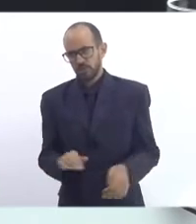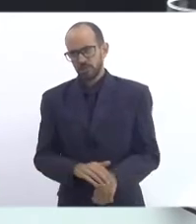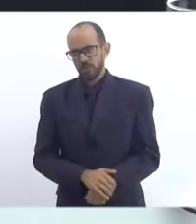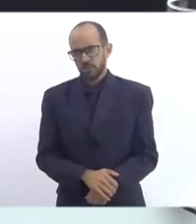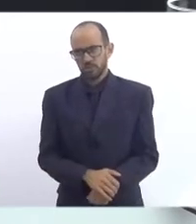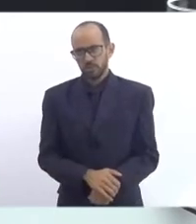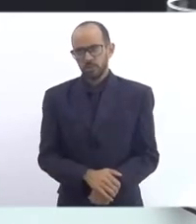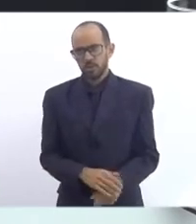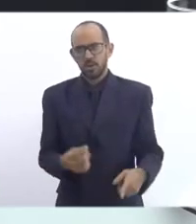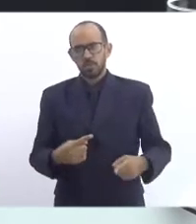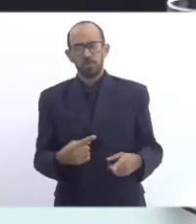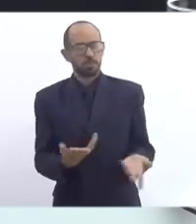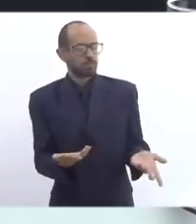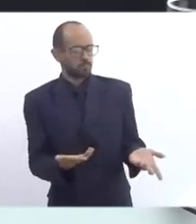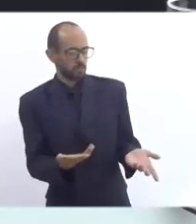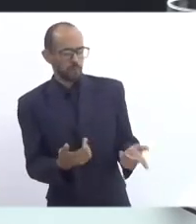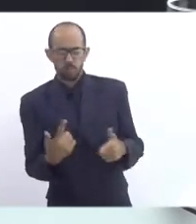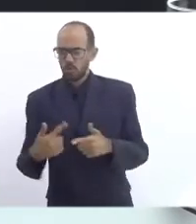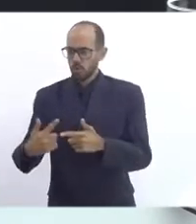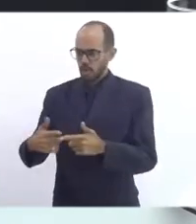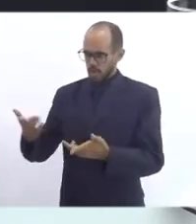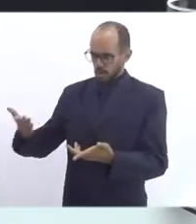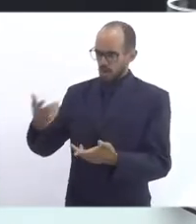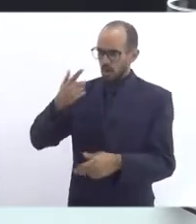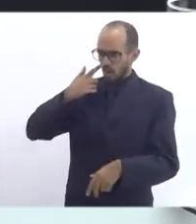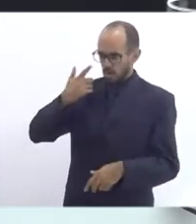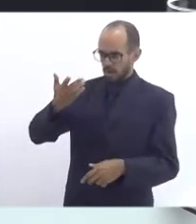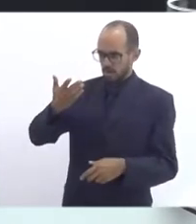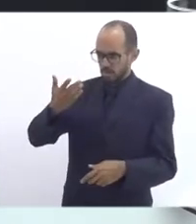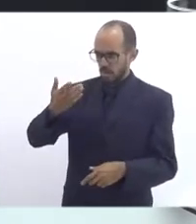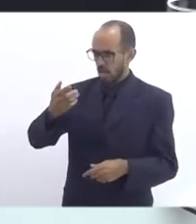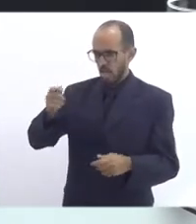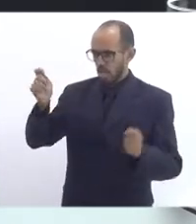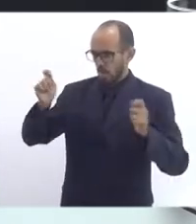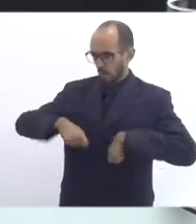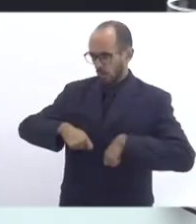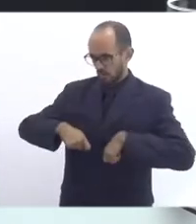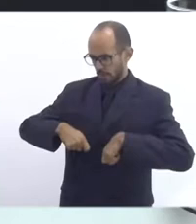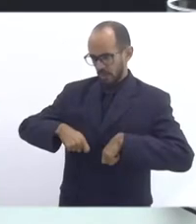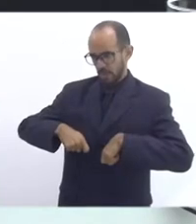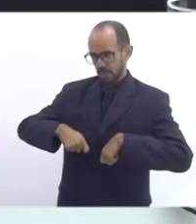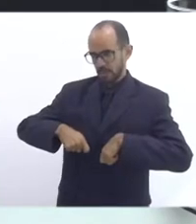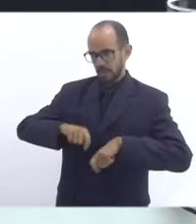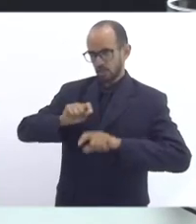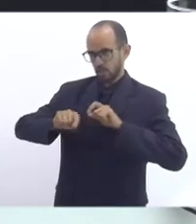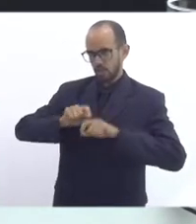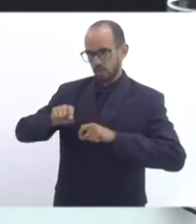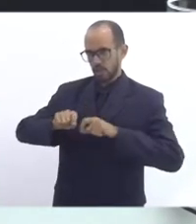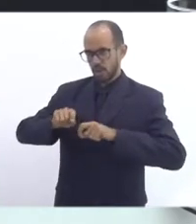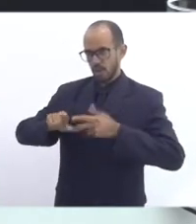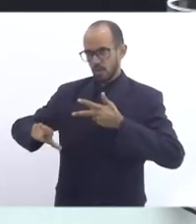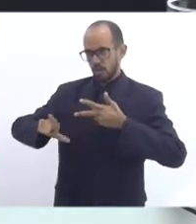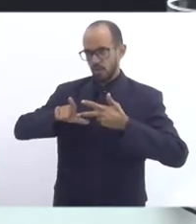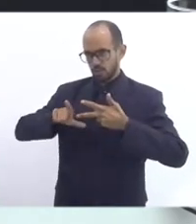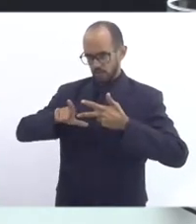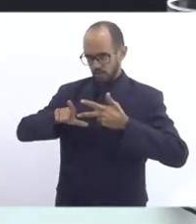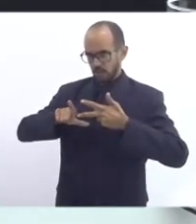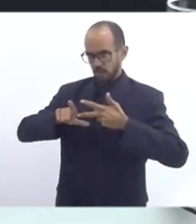Inconstitucional. Não, não é que TPE. Eu sim, mas porque não compete ao poder, ao parlamento